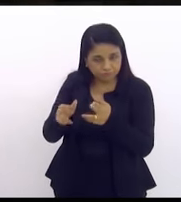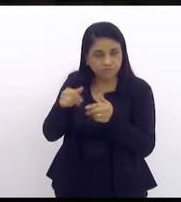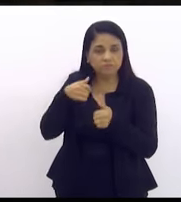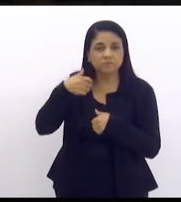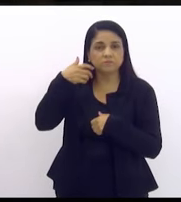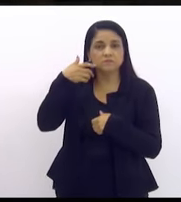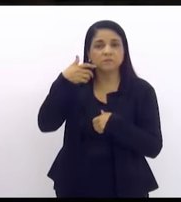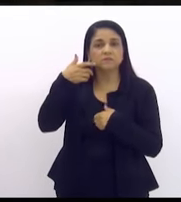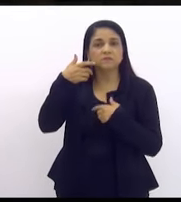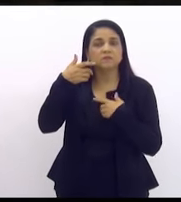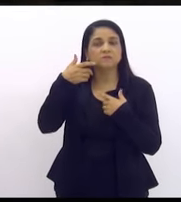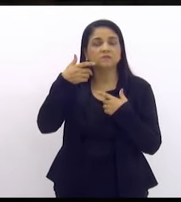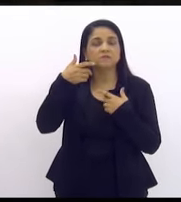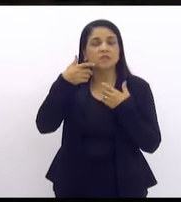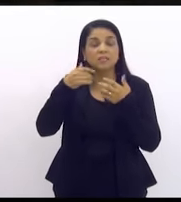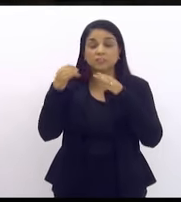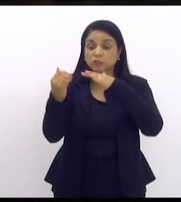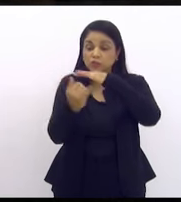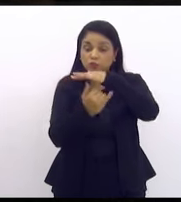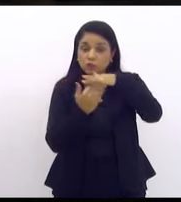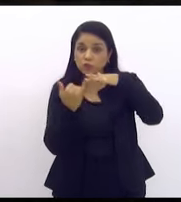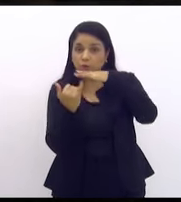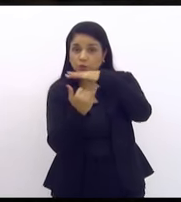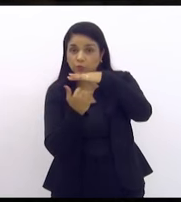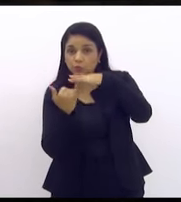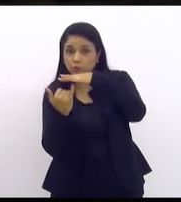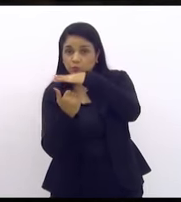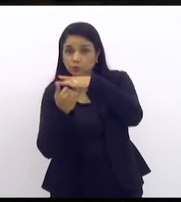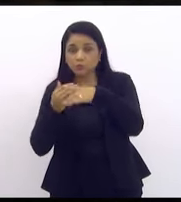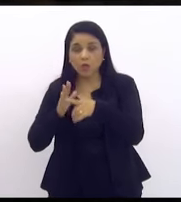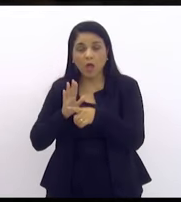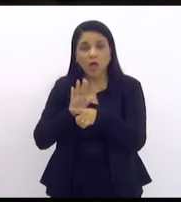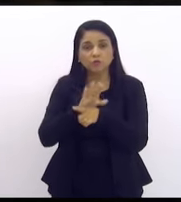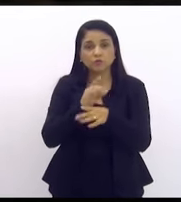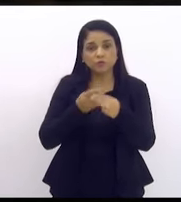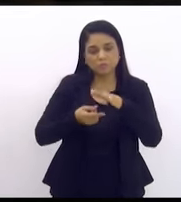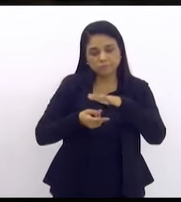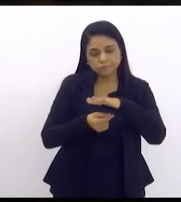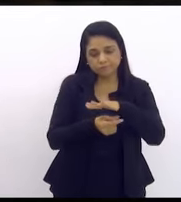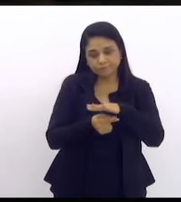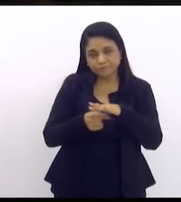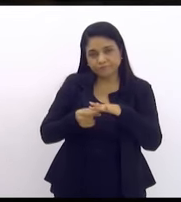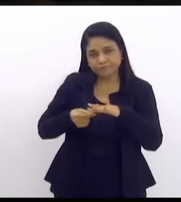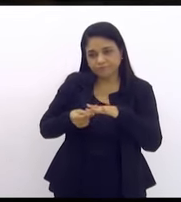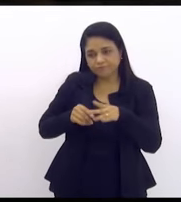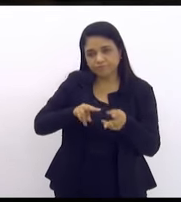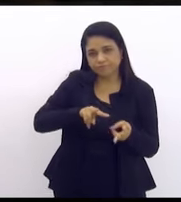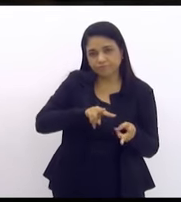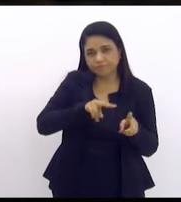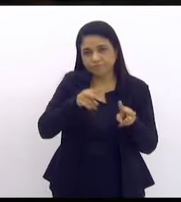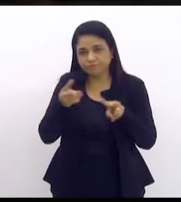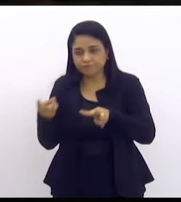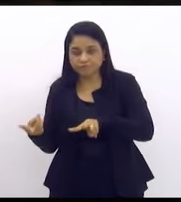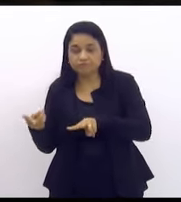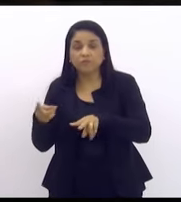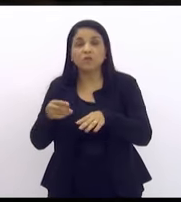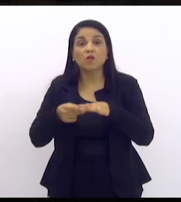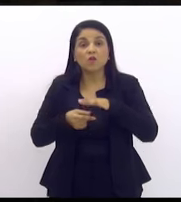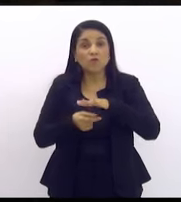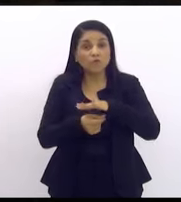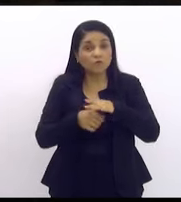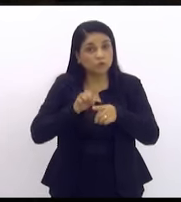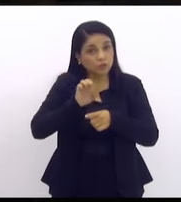ele institucionaliza, né, a questão da ajuda financeira do Fundo Estadual de Saúde para